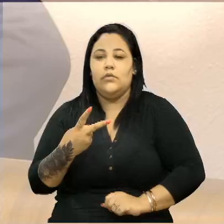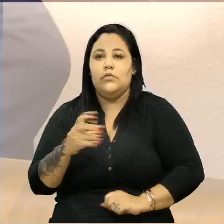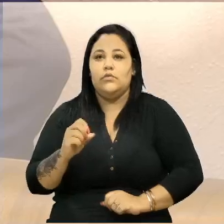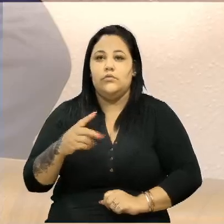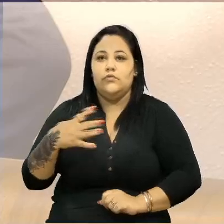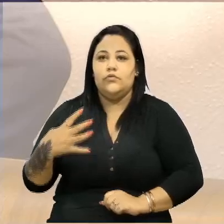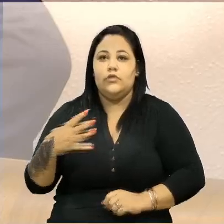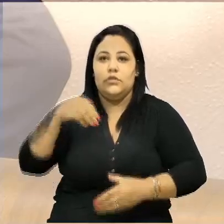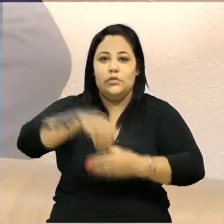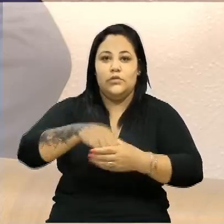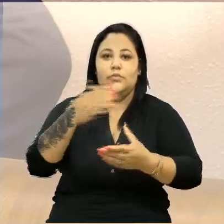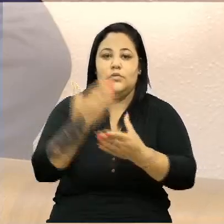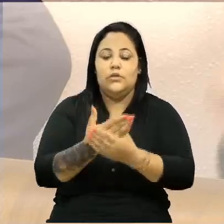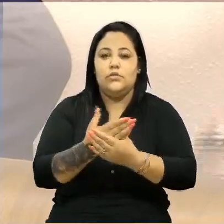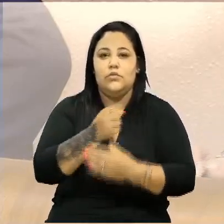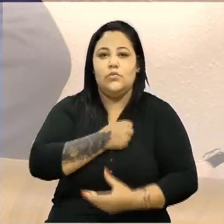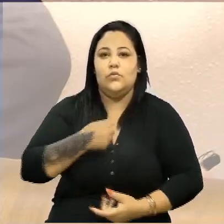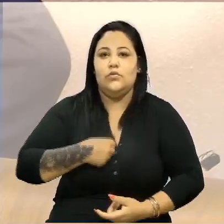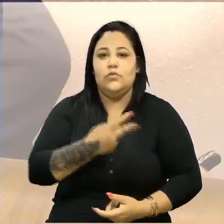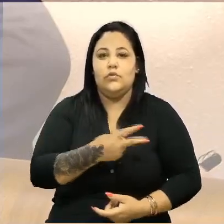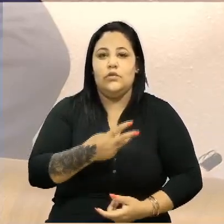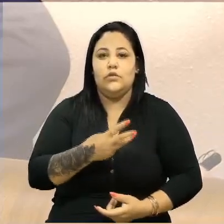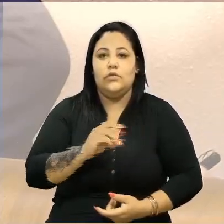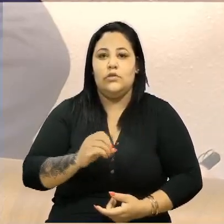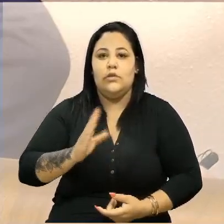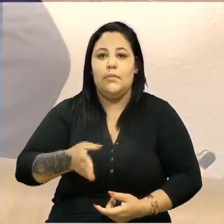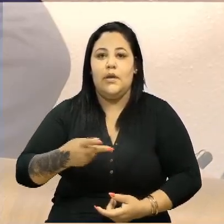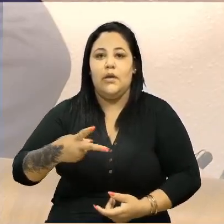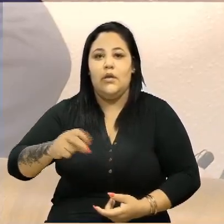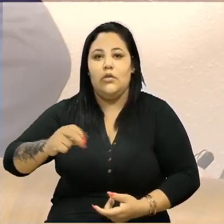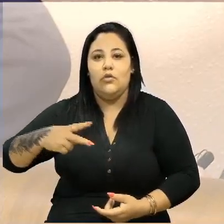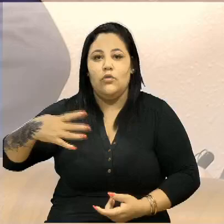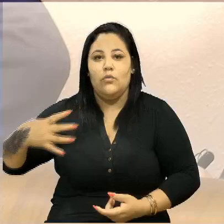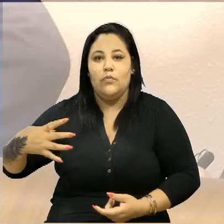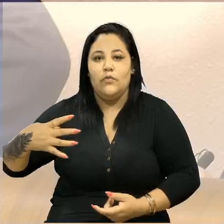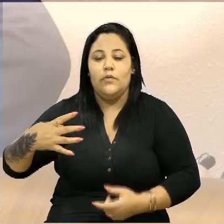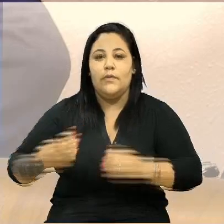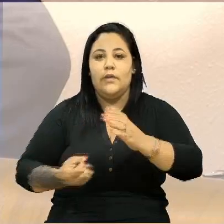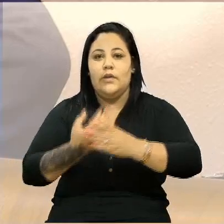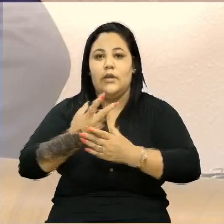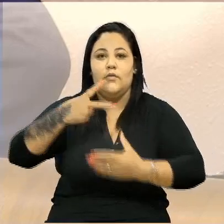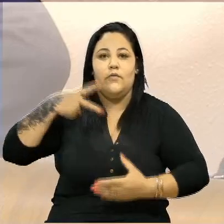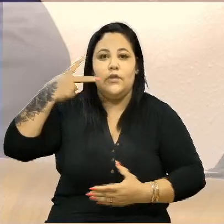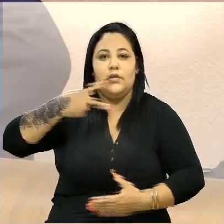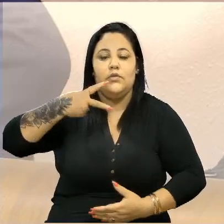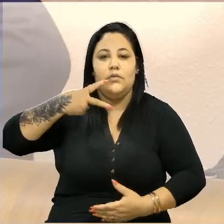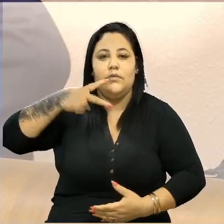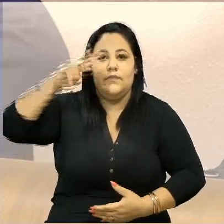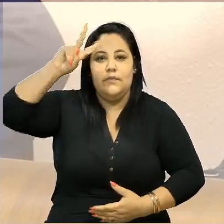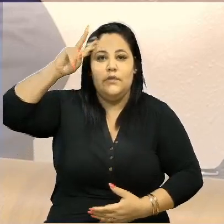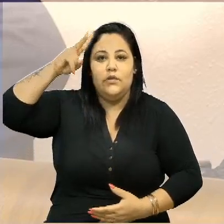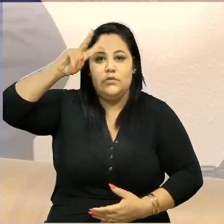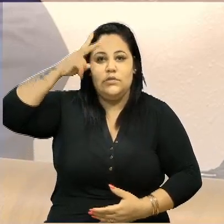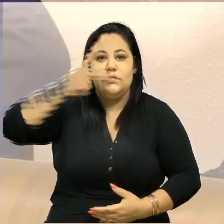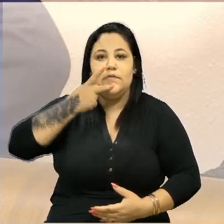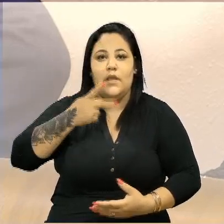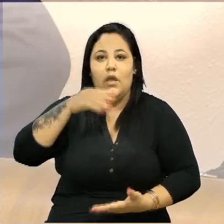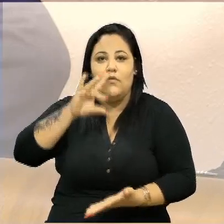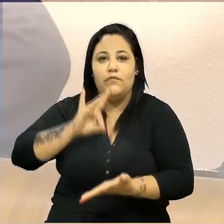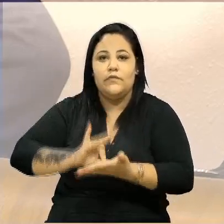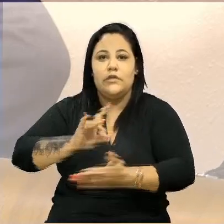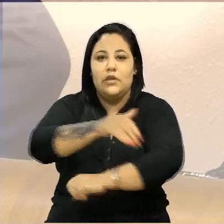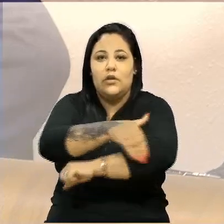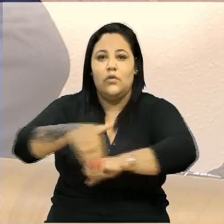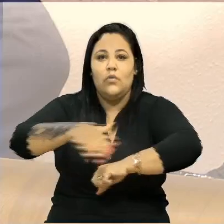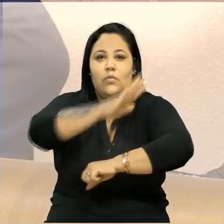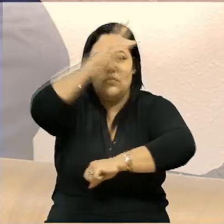182/2024, contido no processo número 230/2024, de autoria do vereador Velocino Ex, que denomina via pública